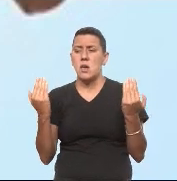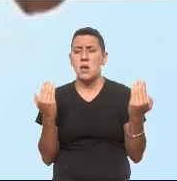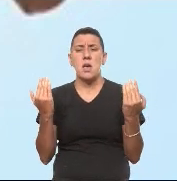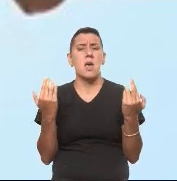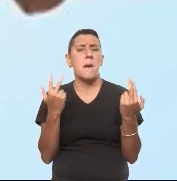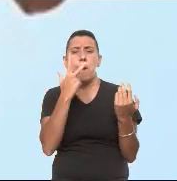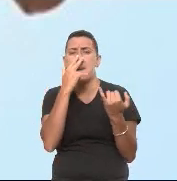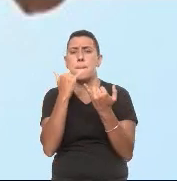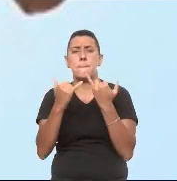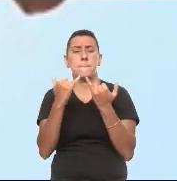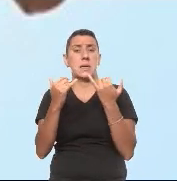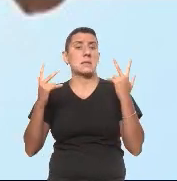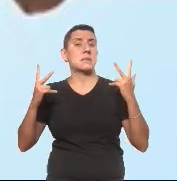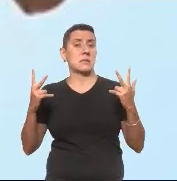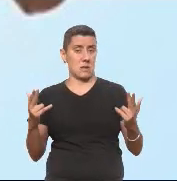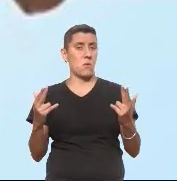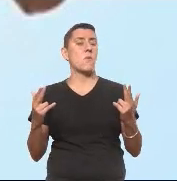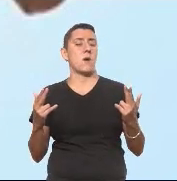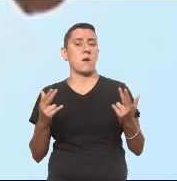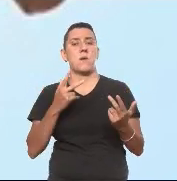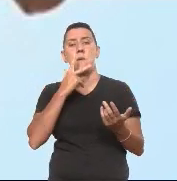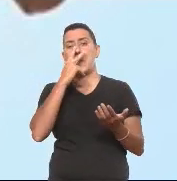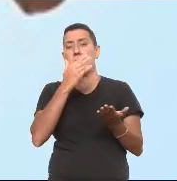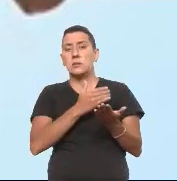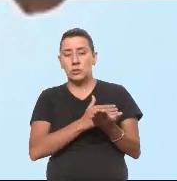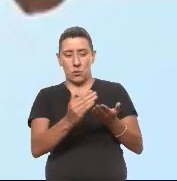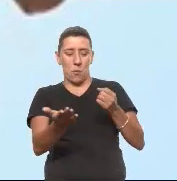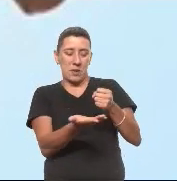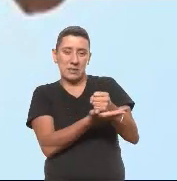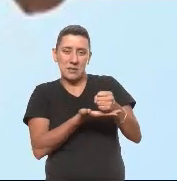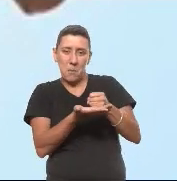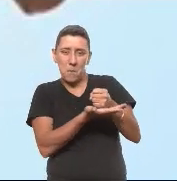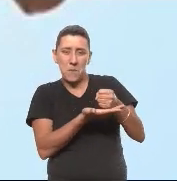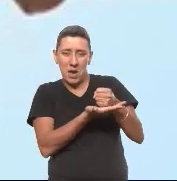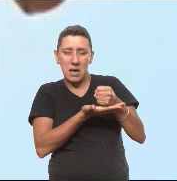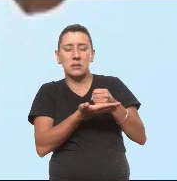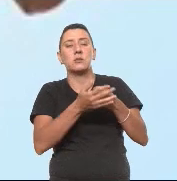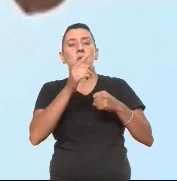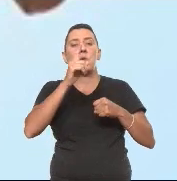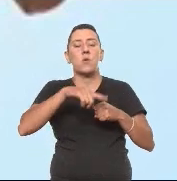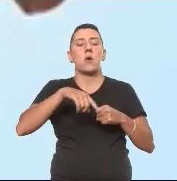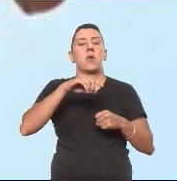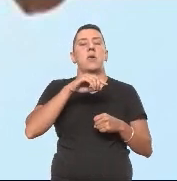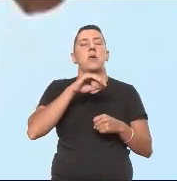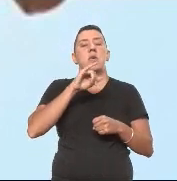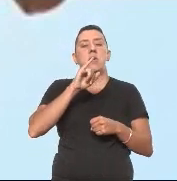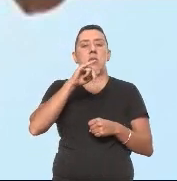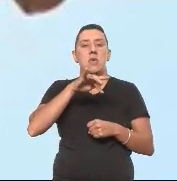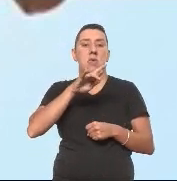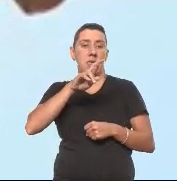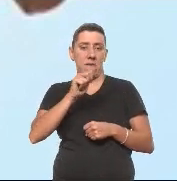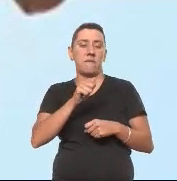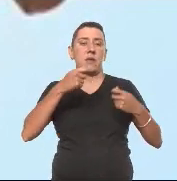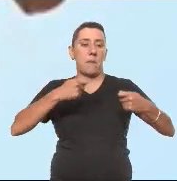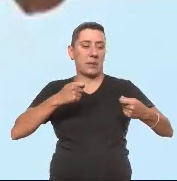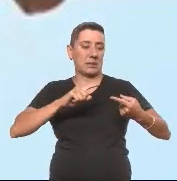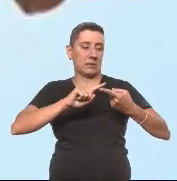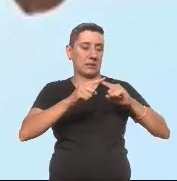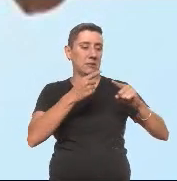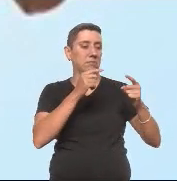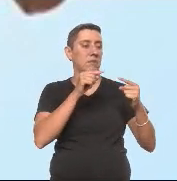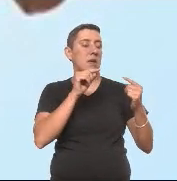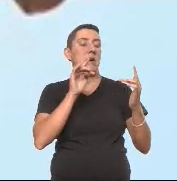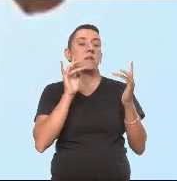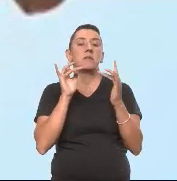para mostrar que começamos lá em infraestrutura né para ter uma cidade inteligente eu preciso ter conectividade seja ela